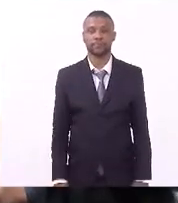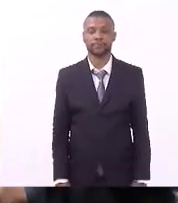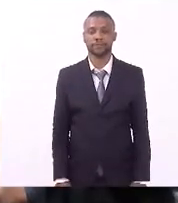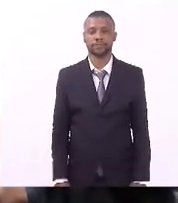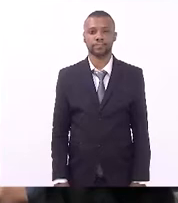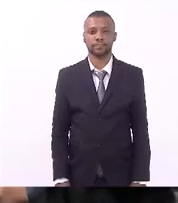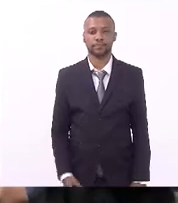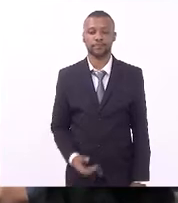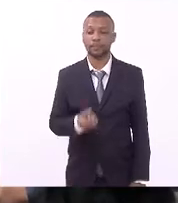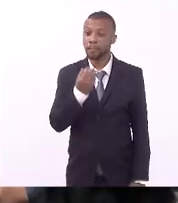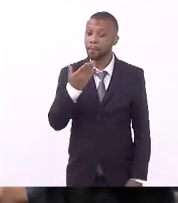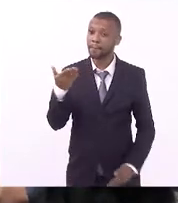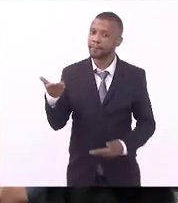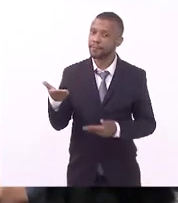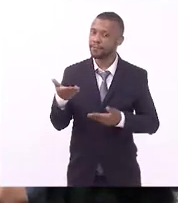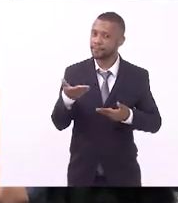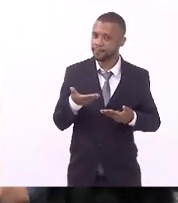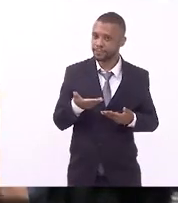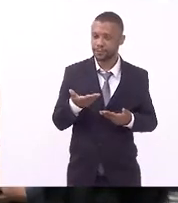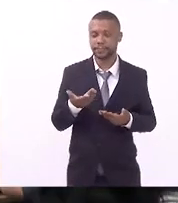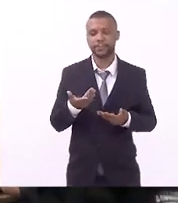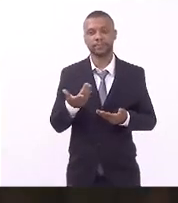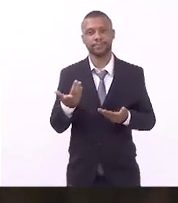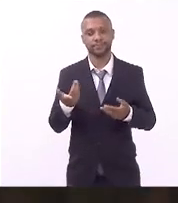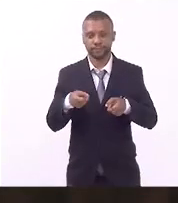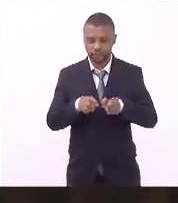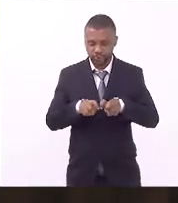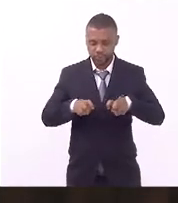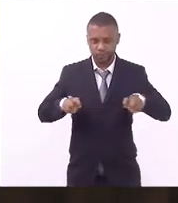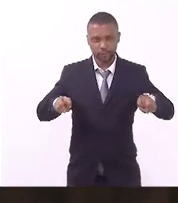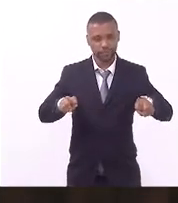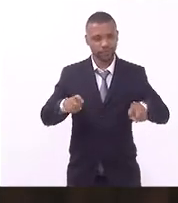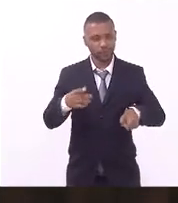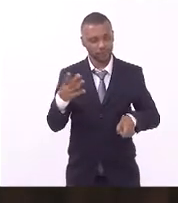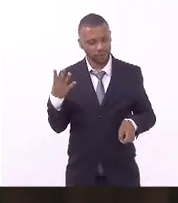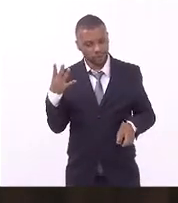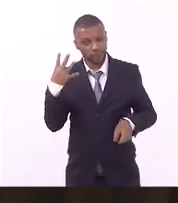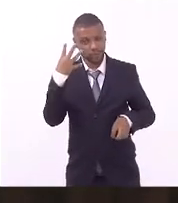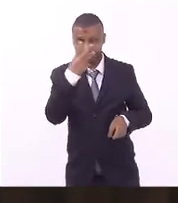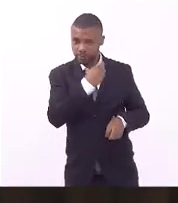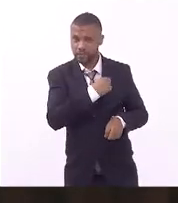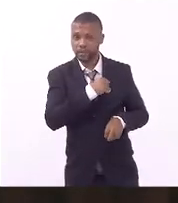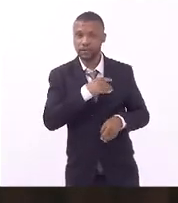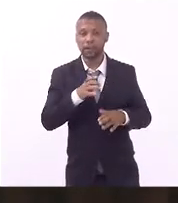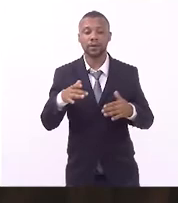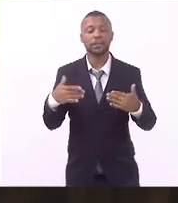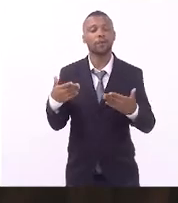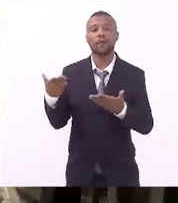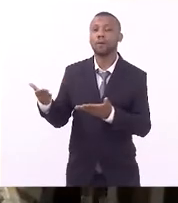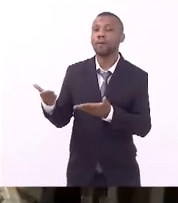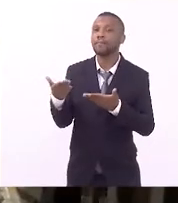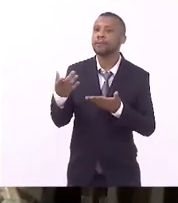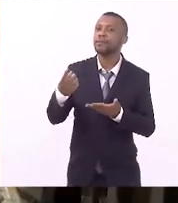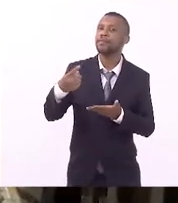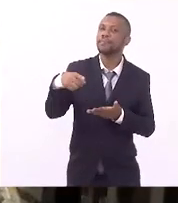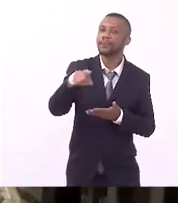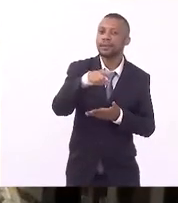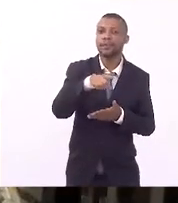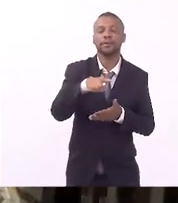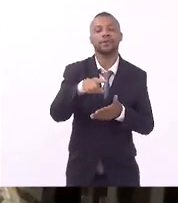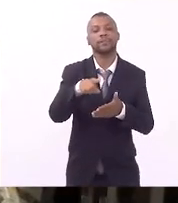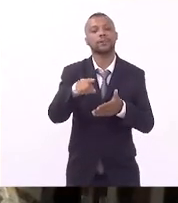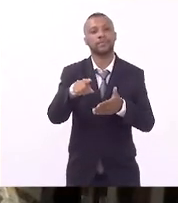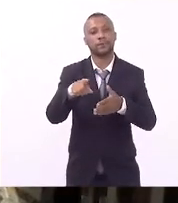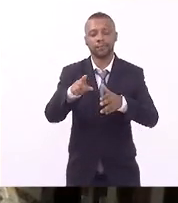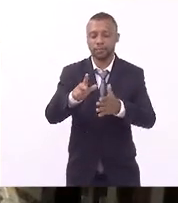Muito bem-vinda, deixando essa mesa mais bonita. Bom, convido a todos e todas que se coloquem